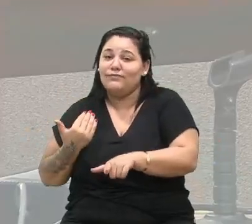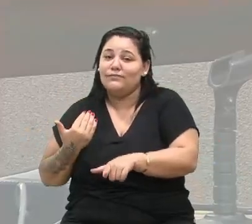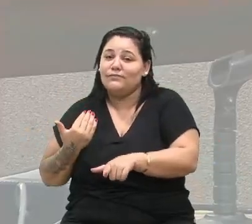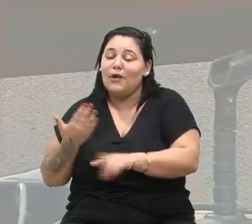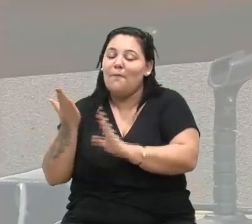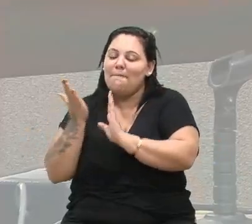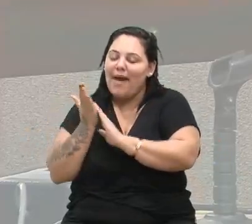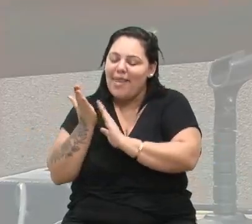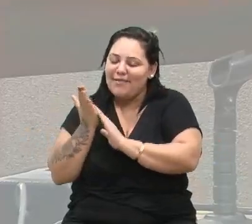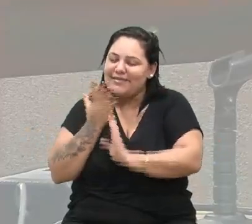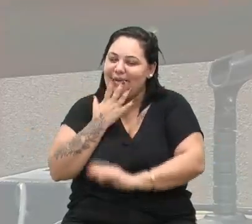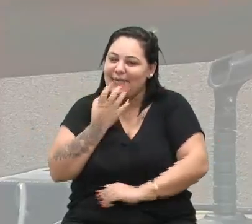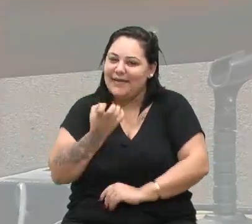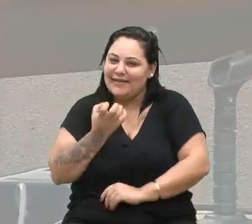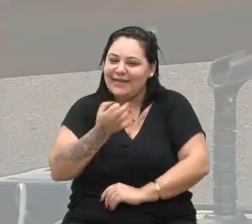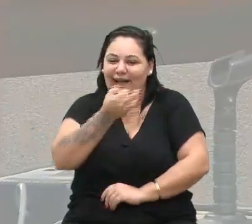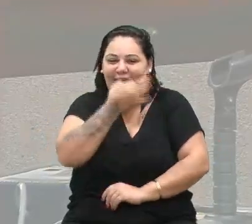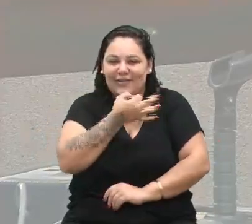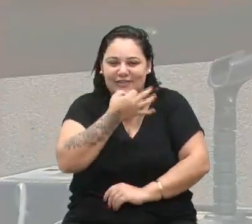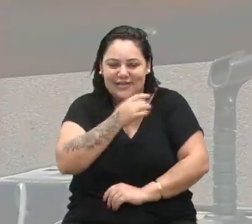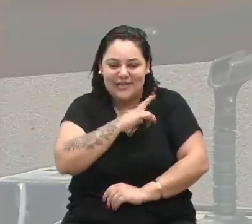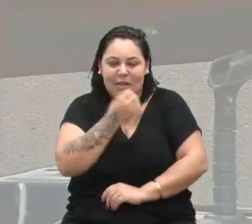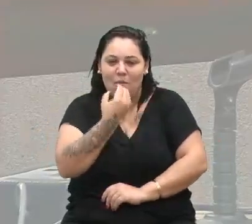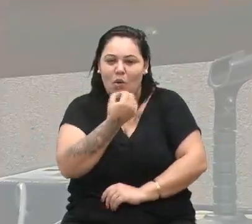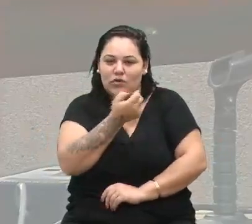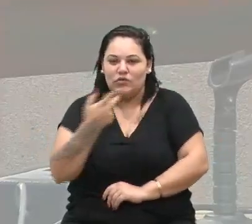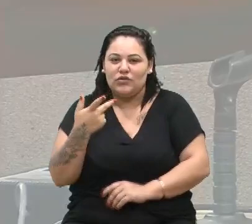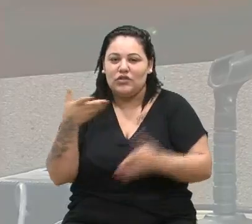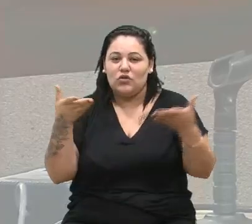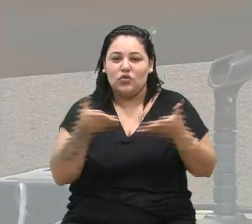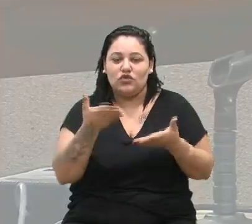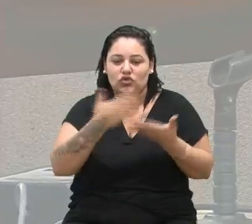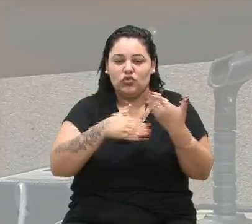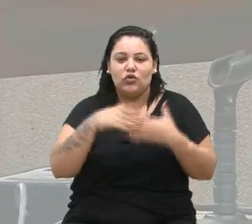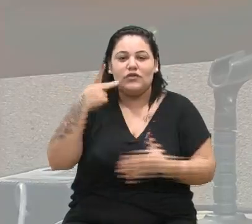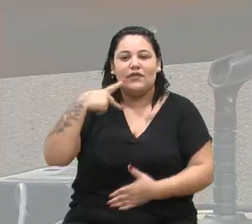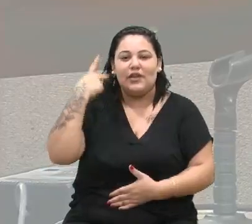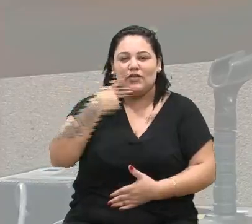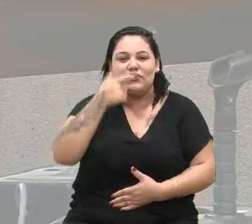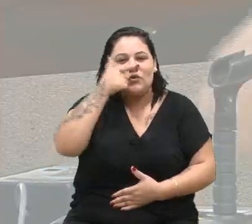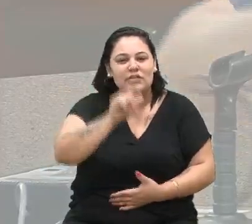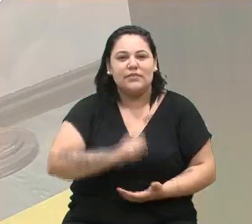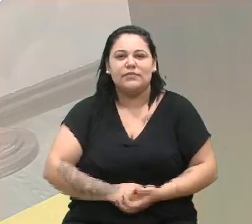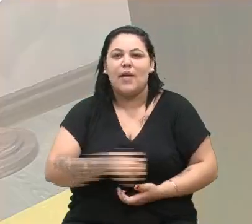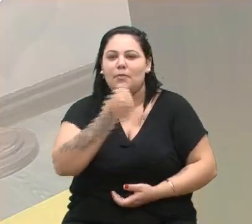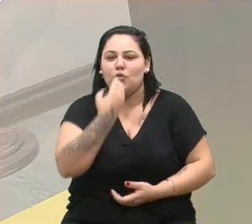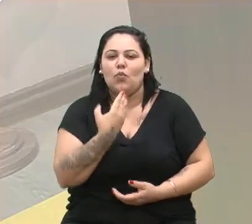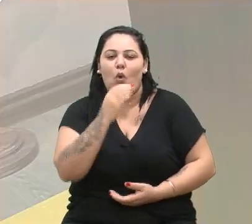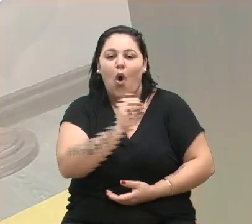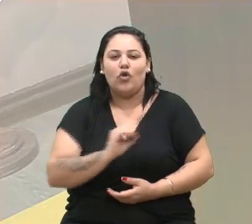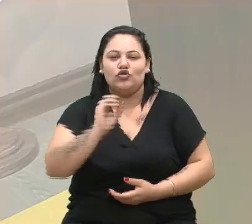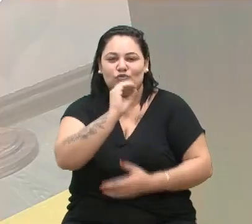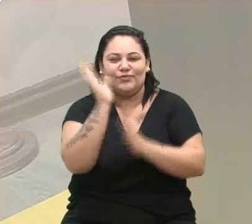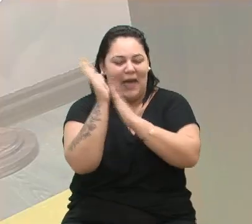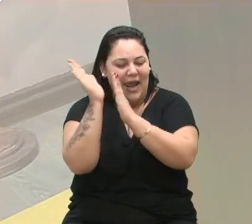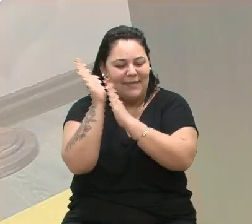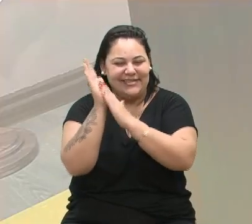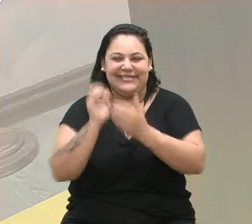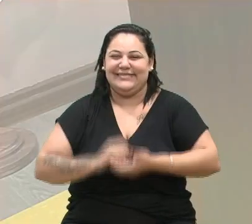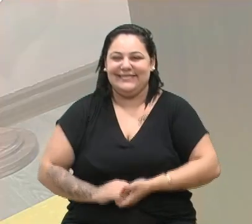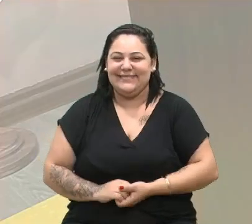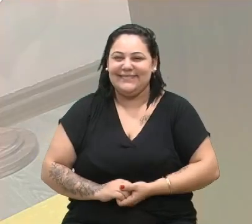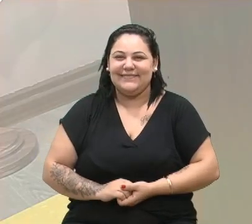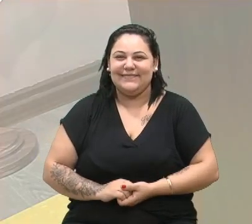dia de comemorar. Caxias ganha, o senhor ganha, todos nós vereadores aqui ganhamos. É muito bom. Parabéns. Obrigado,